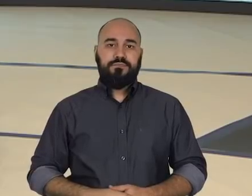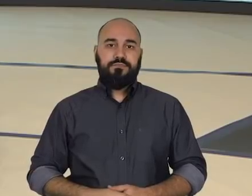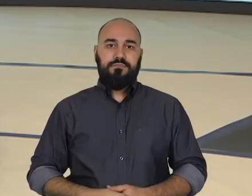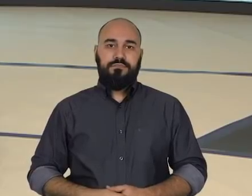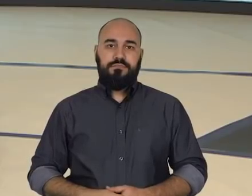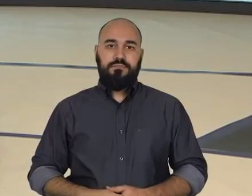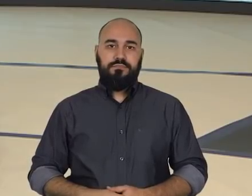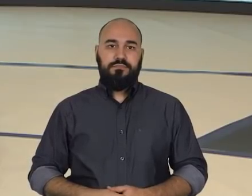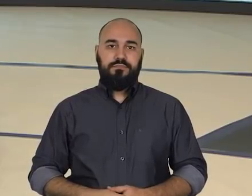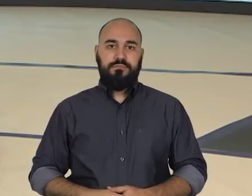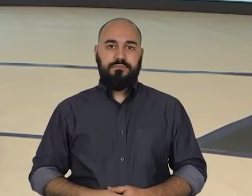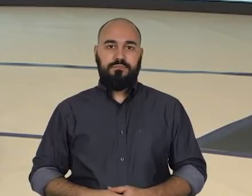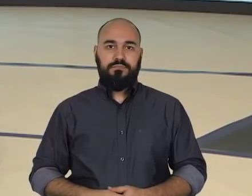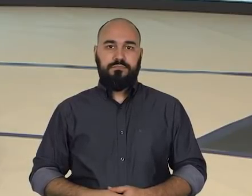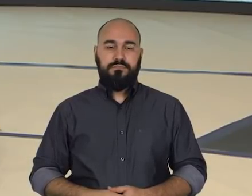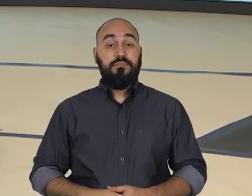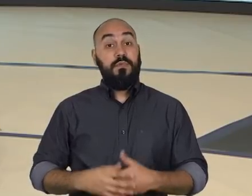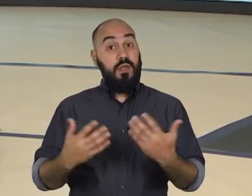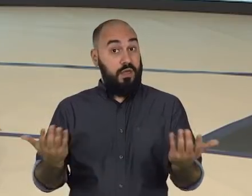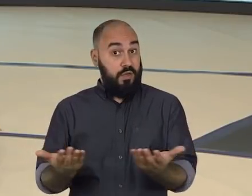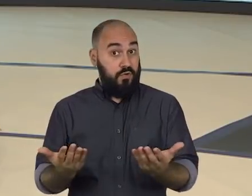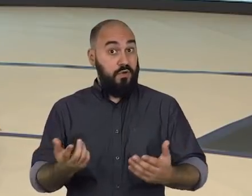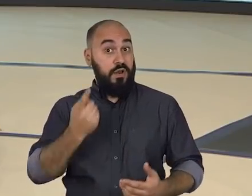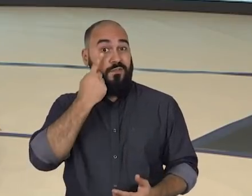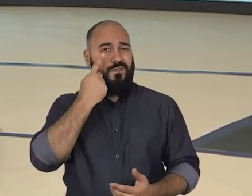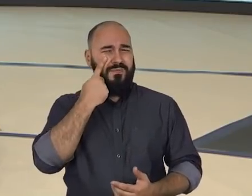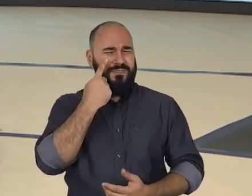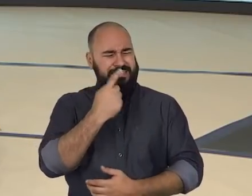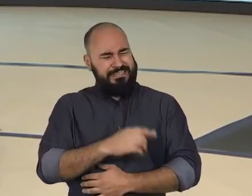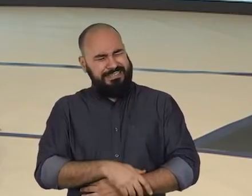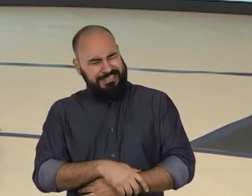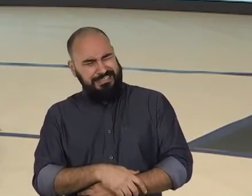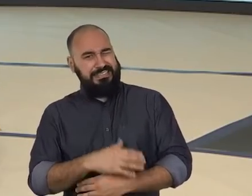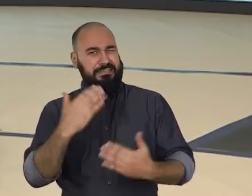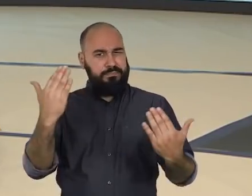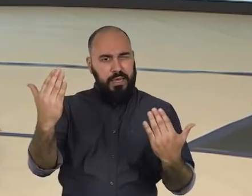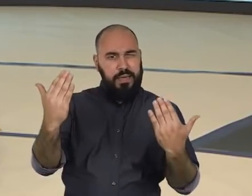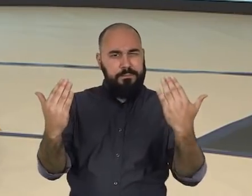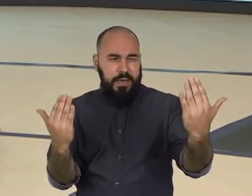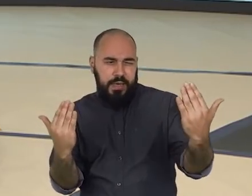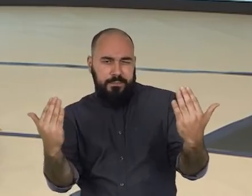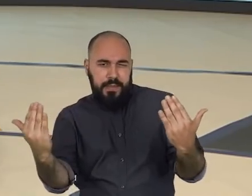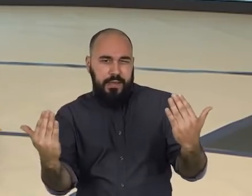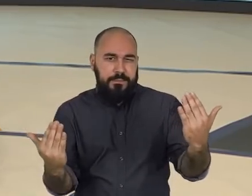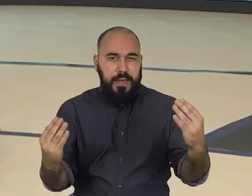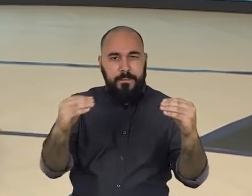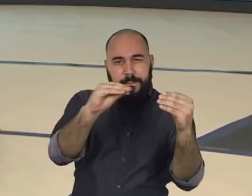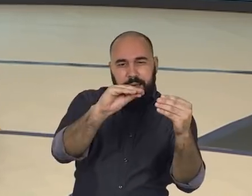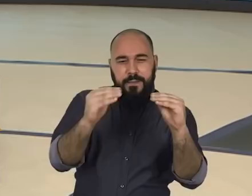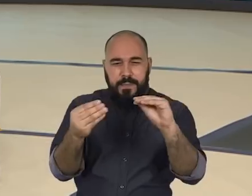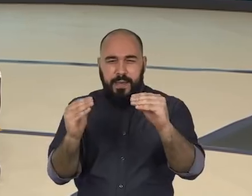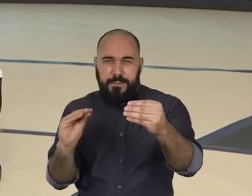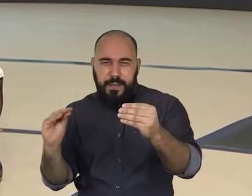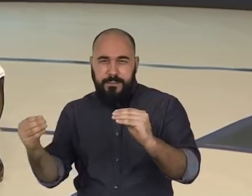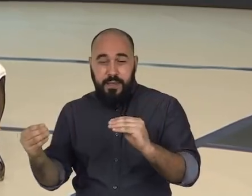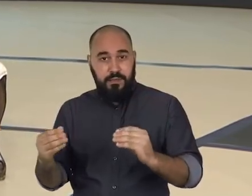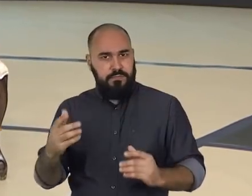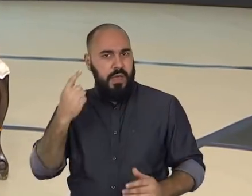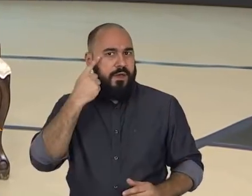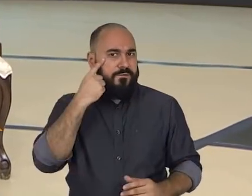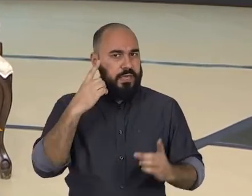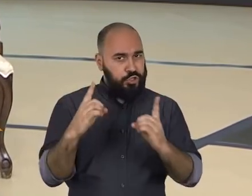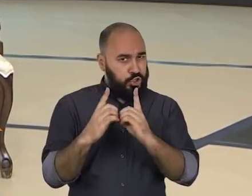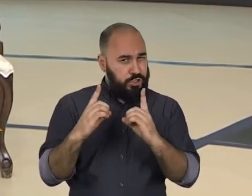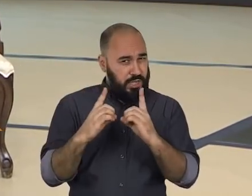Vamos então agora montar as peças do quebra-cabeças para não ficar muito confuso para você, porque eu quero tornar isso o mais didático possível, tá